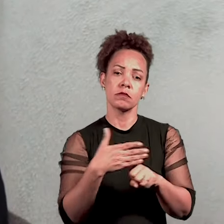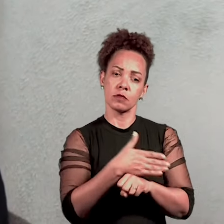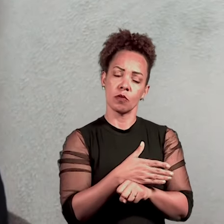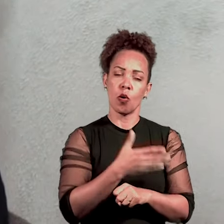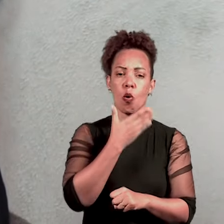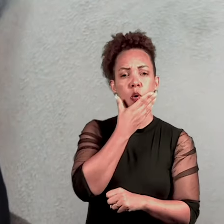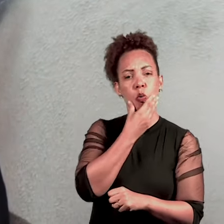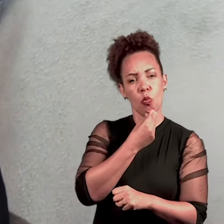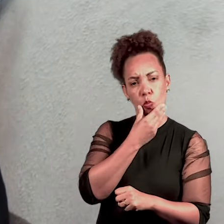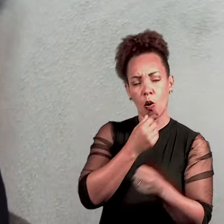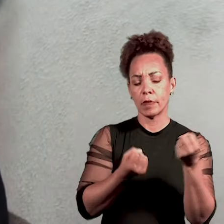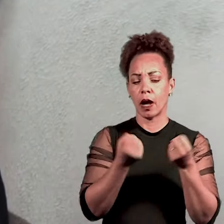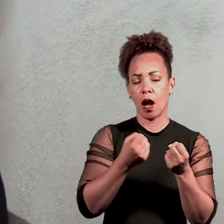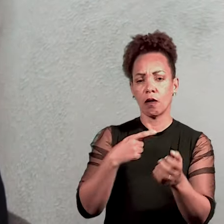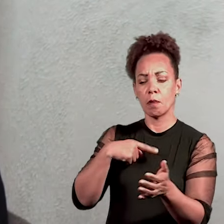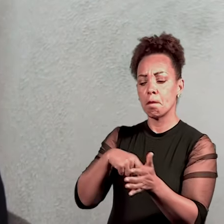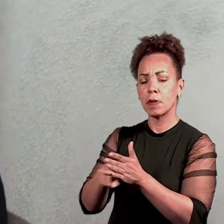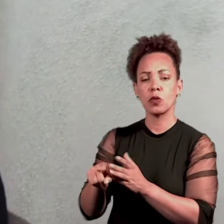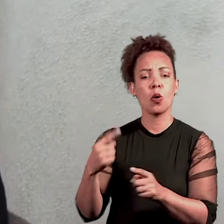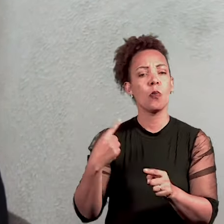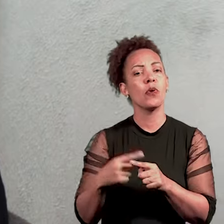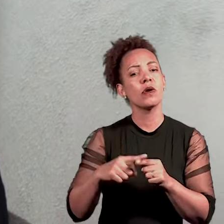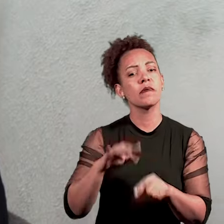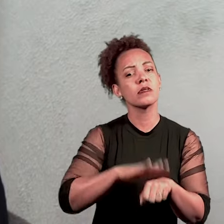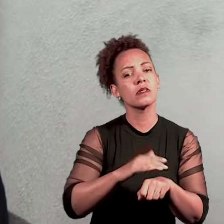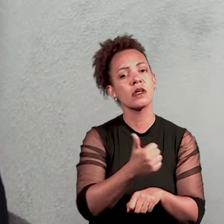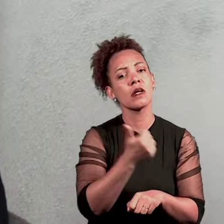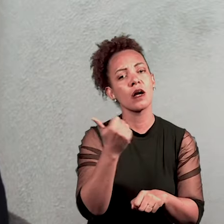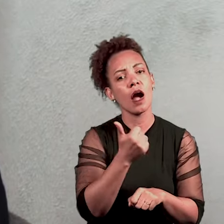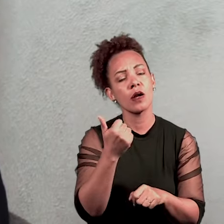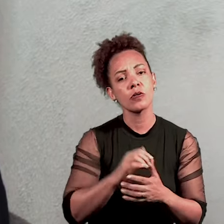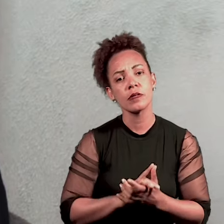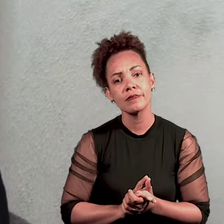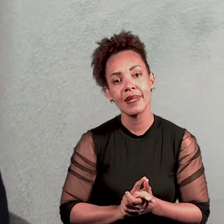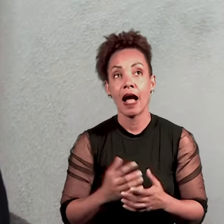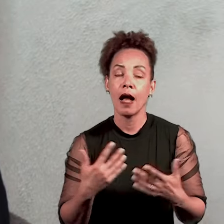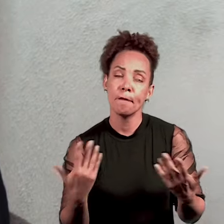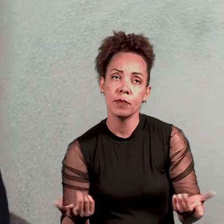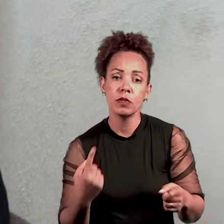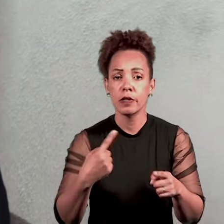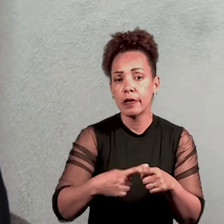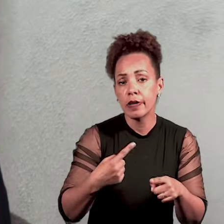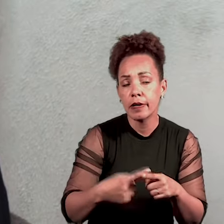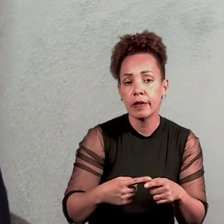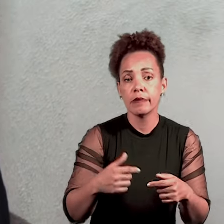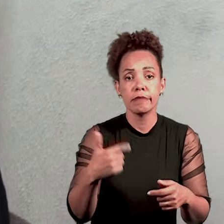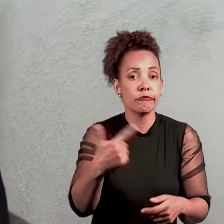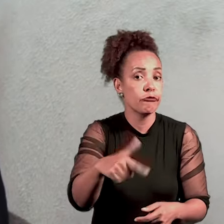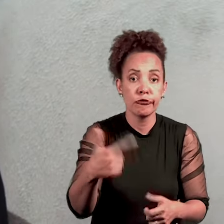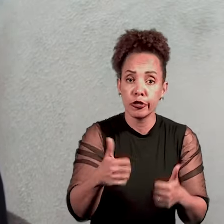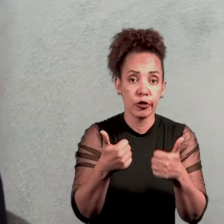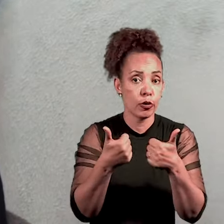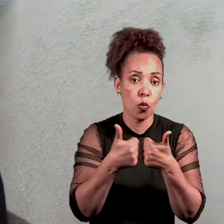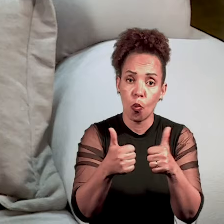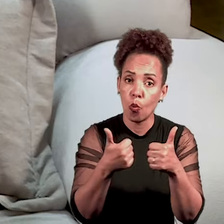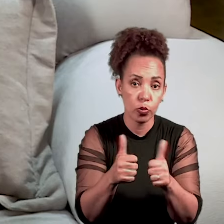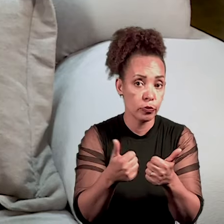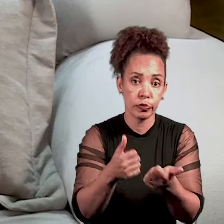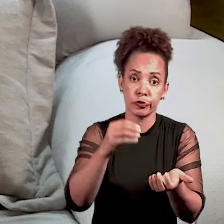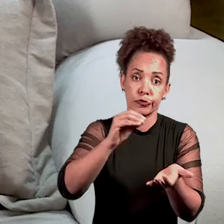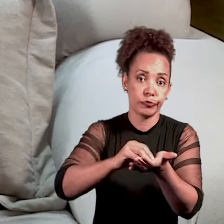pegam carona? Aí nós falamos: nós pegamos carona porque não tem mais transporte hora dessa, horário mais. Aí